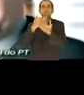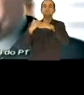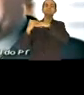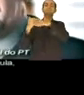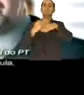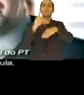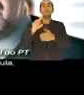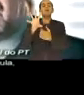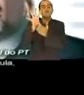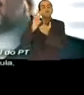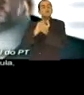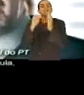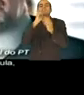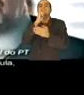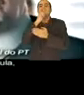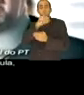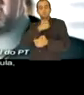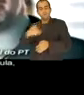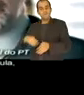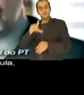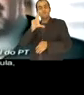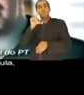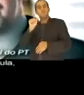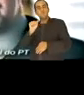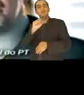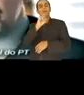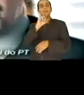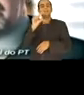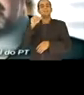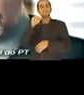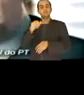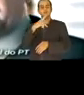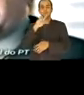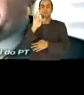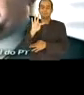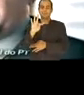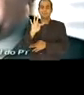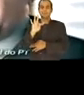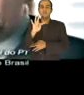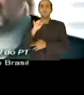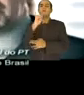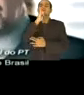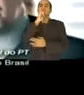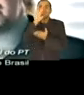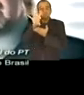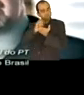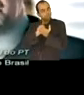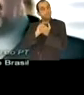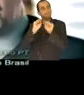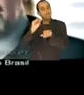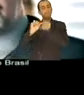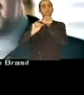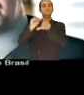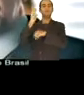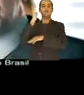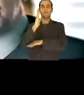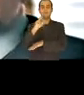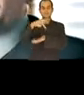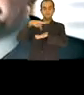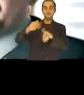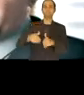renda. Esse é o modelo de governar de Lula, de Dilma, do PT. Um modelo que está transformando o